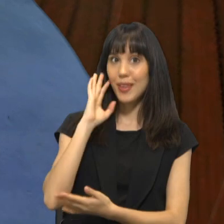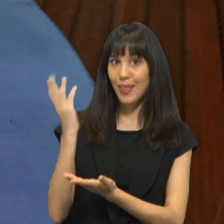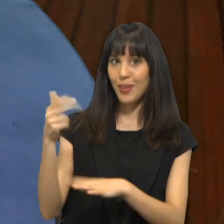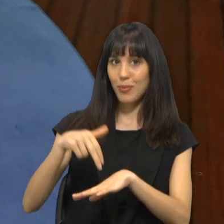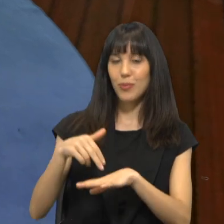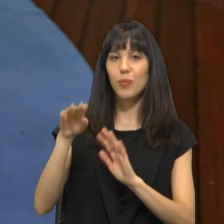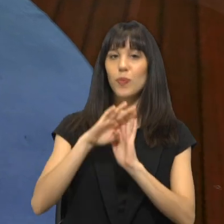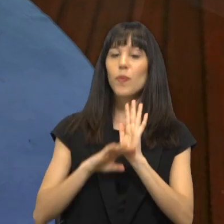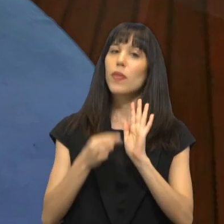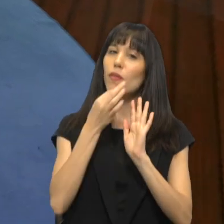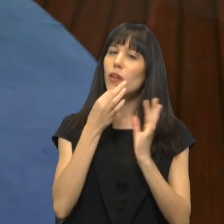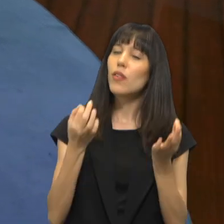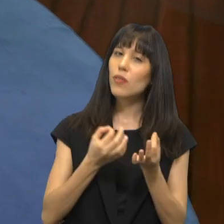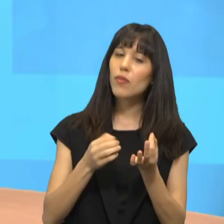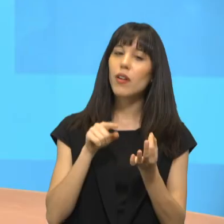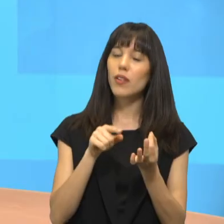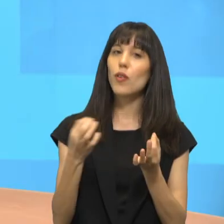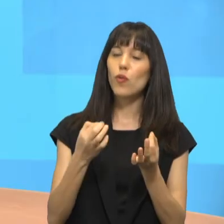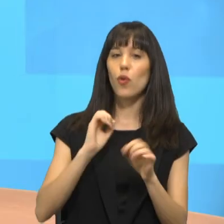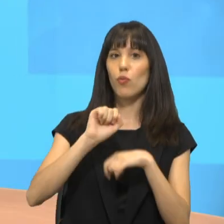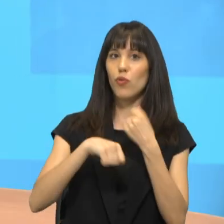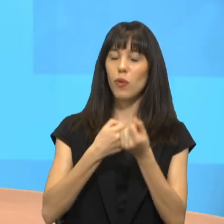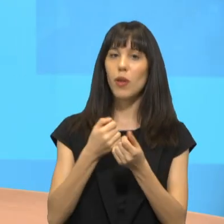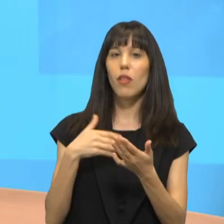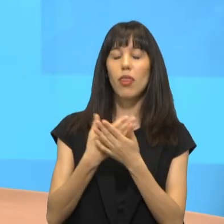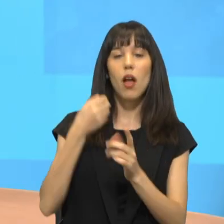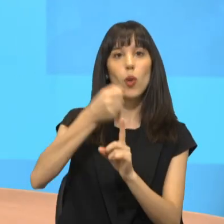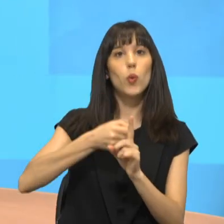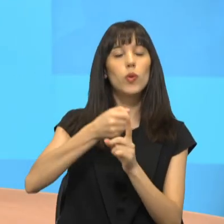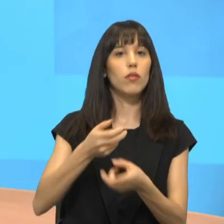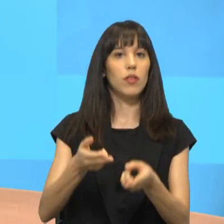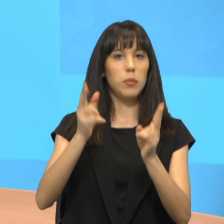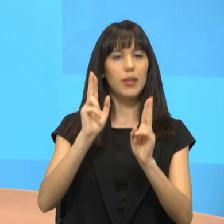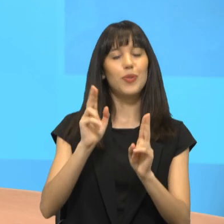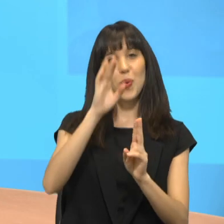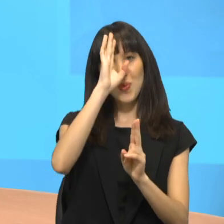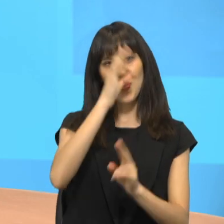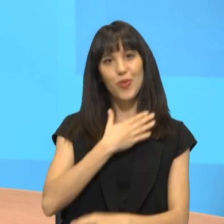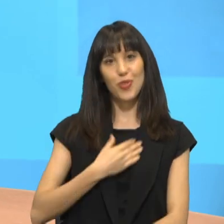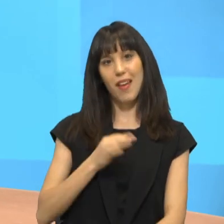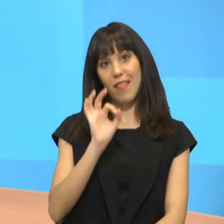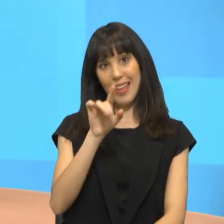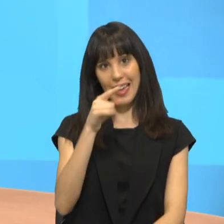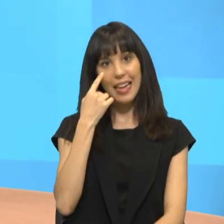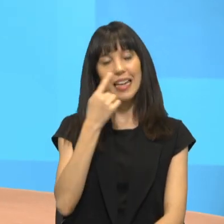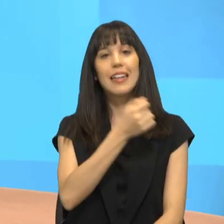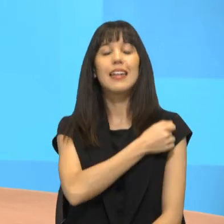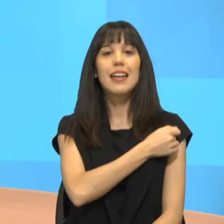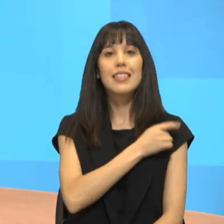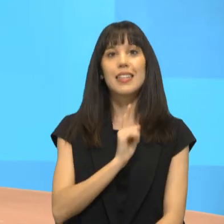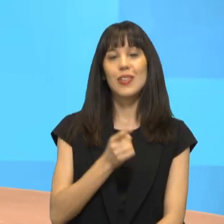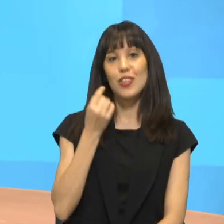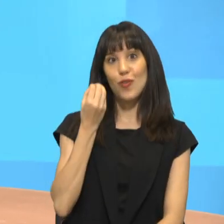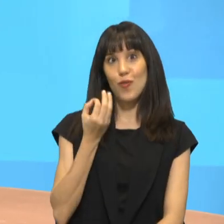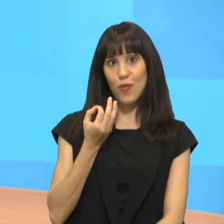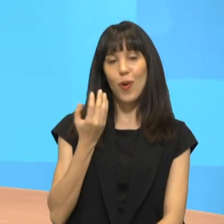falar, de facto, deste movimento de conquista da liberdade. Antes, gostava de deixar lá para casa uma nota sobre esta imagem que